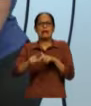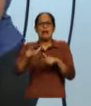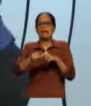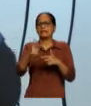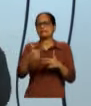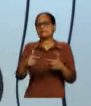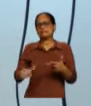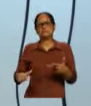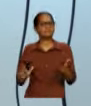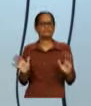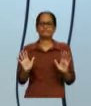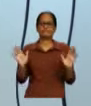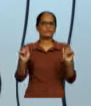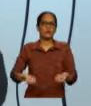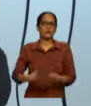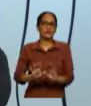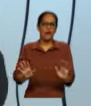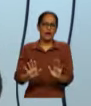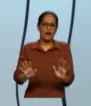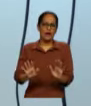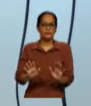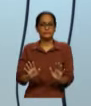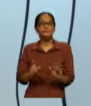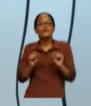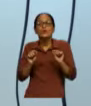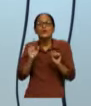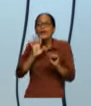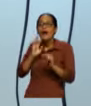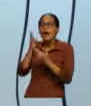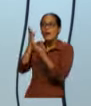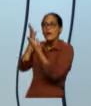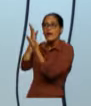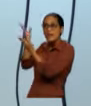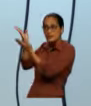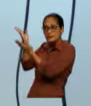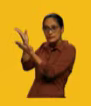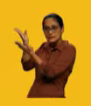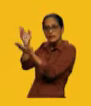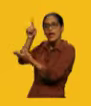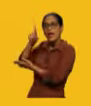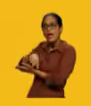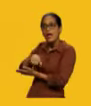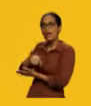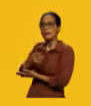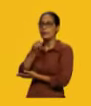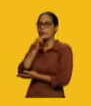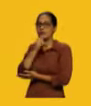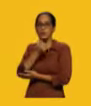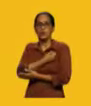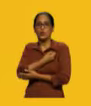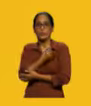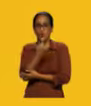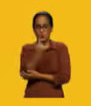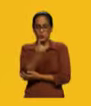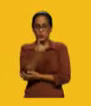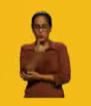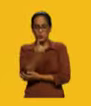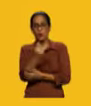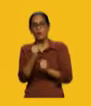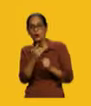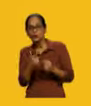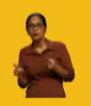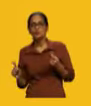toda, né? Não ia dar certo. O que é legal aqui, que o 1 apresenta uma repetição, mas